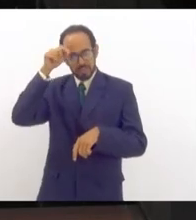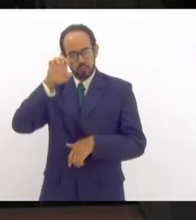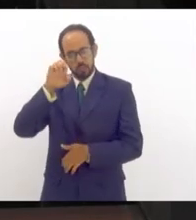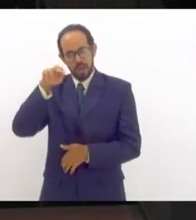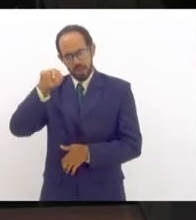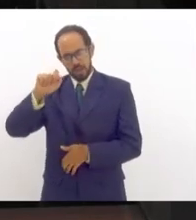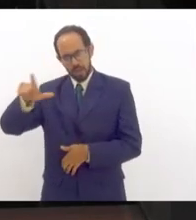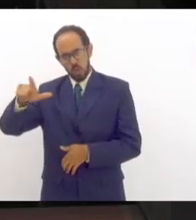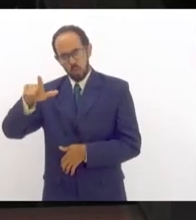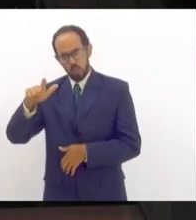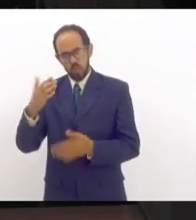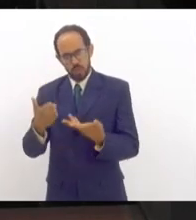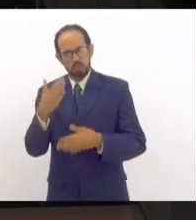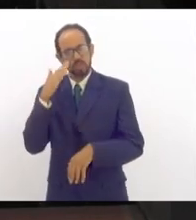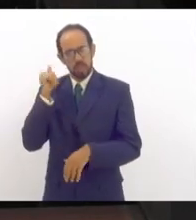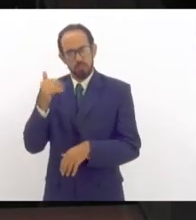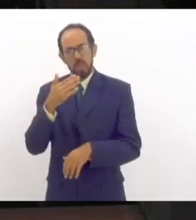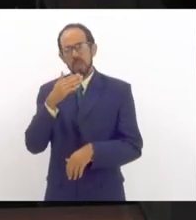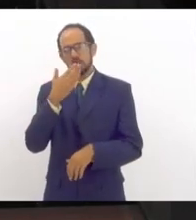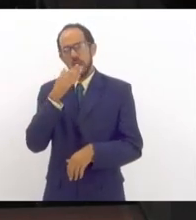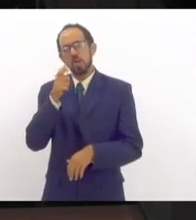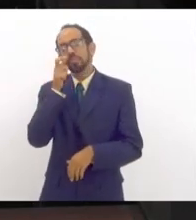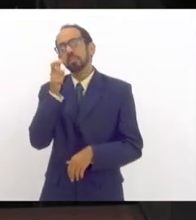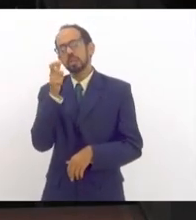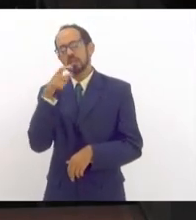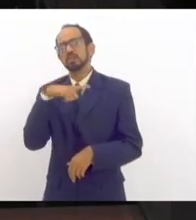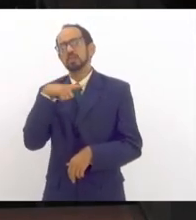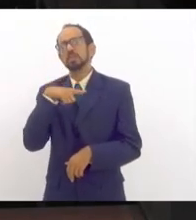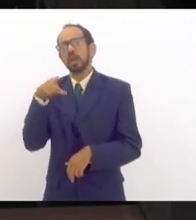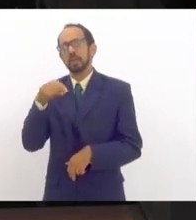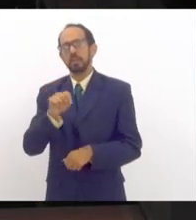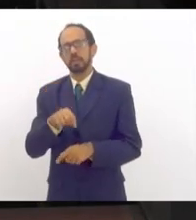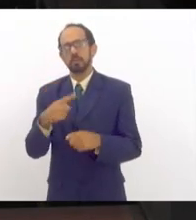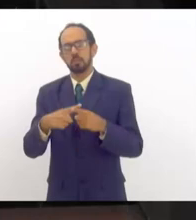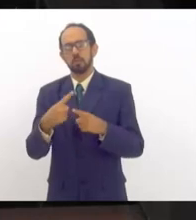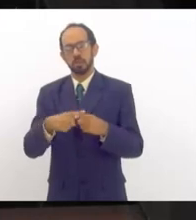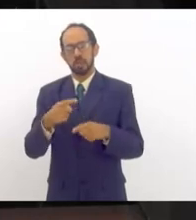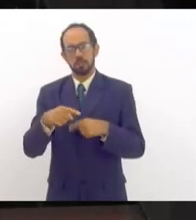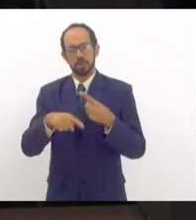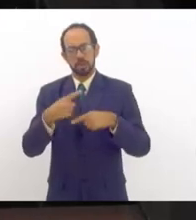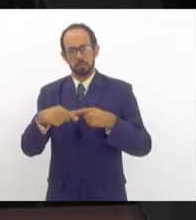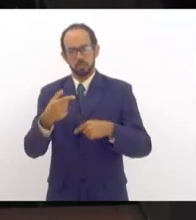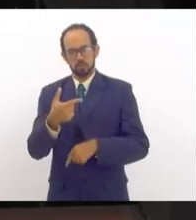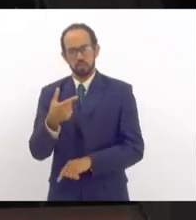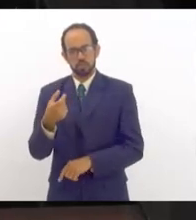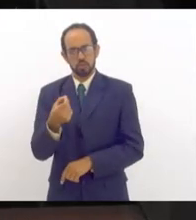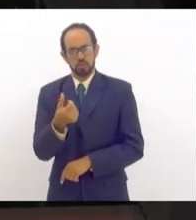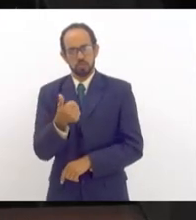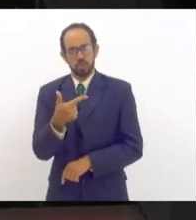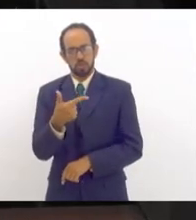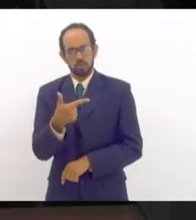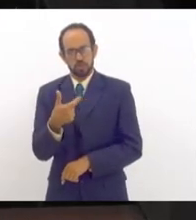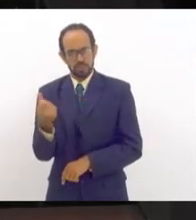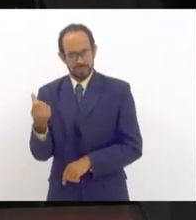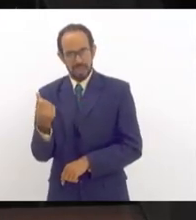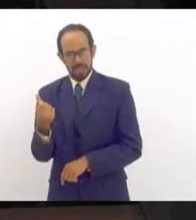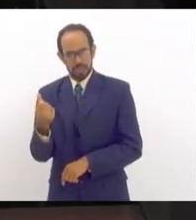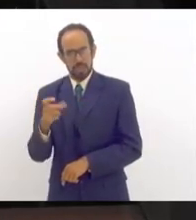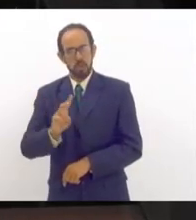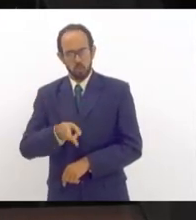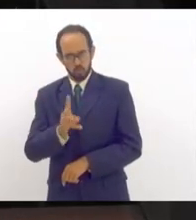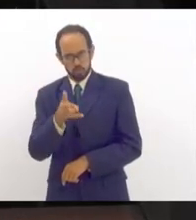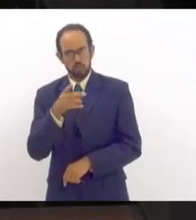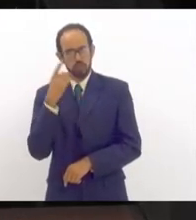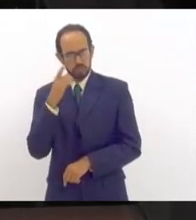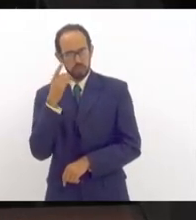interesse está por trás disso para que a gente não chega em 2026 porque esse Parlamento vai estar aqui ainda com essa conjuntura com essa configuração e a gente